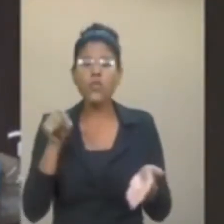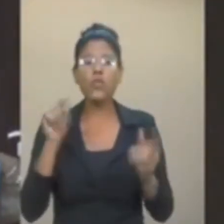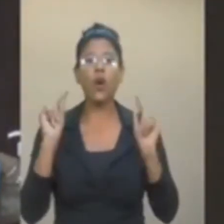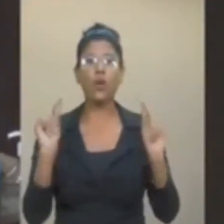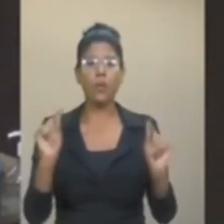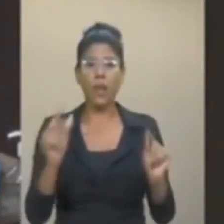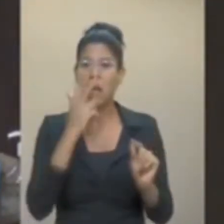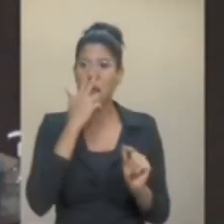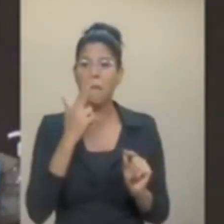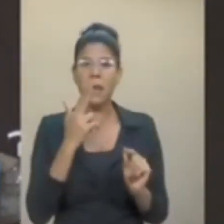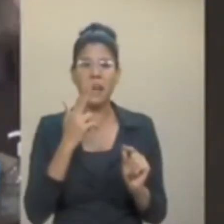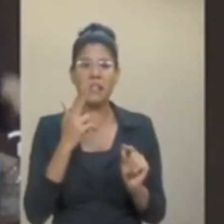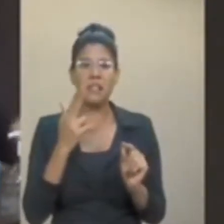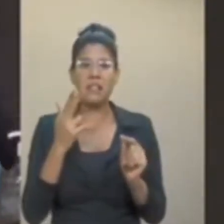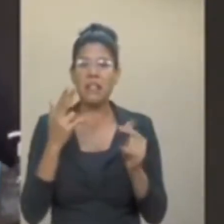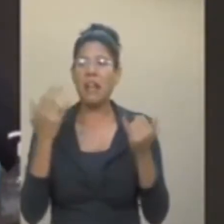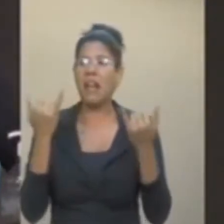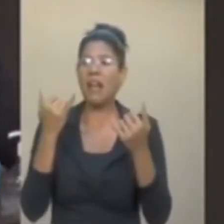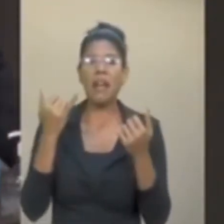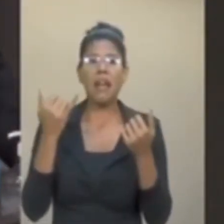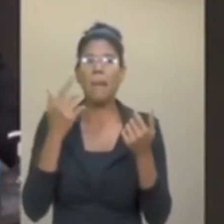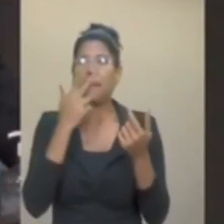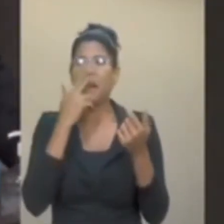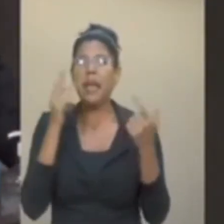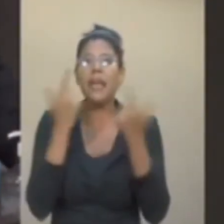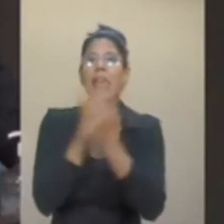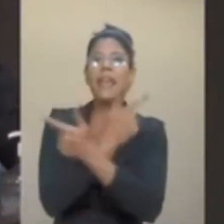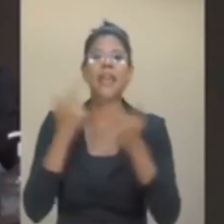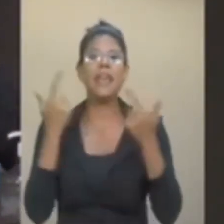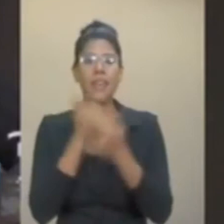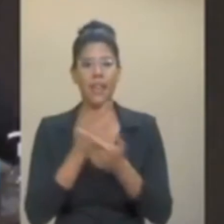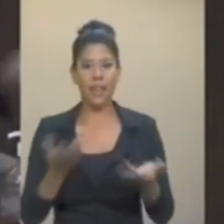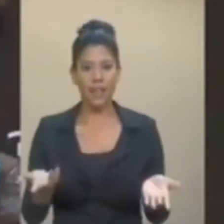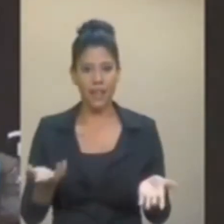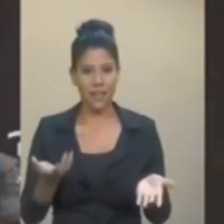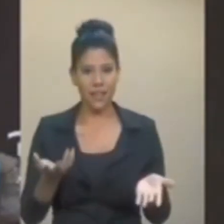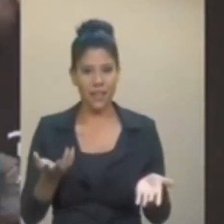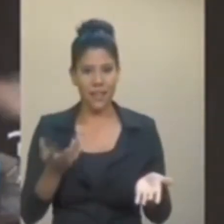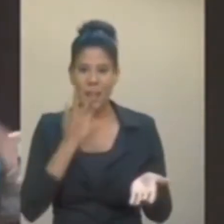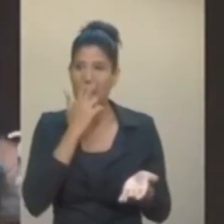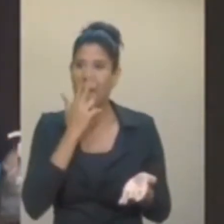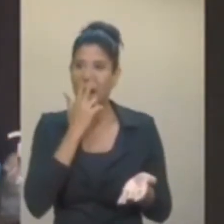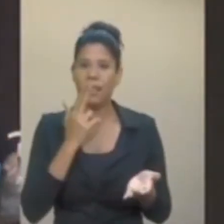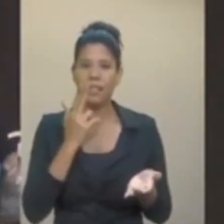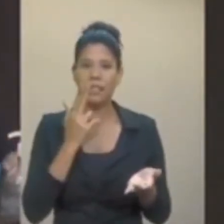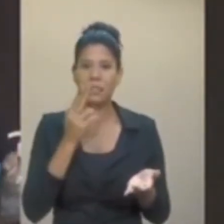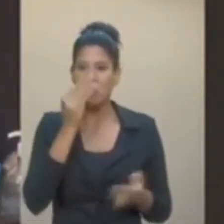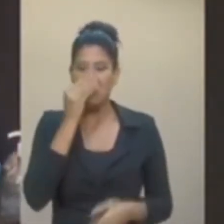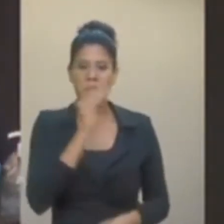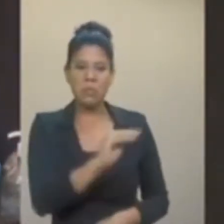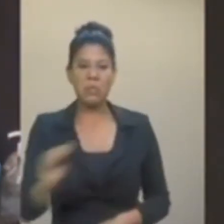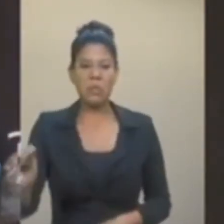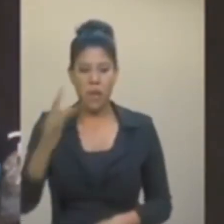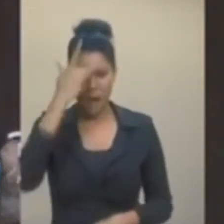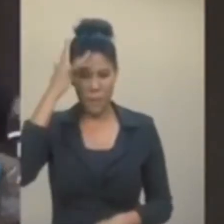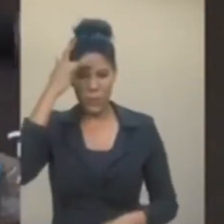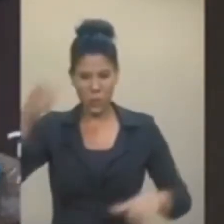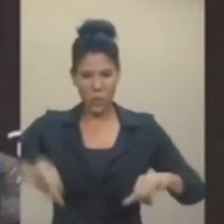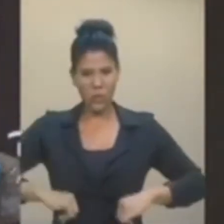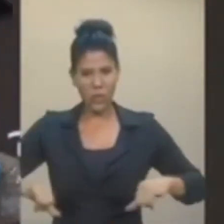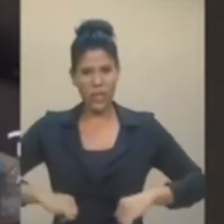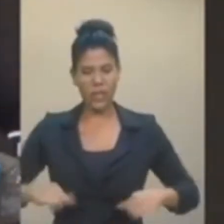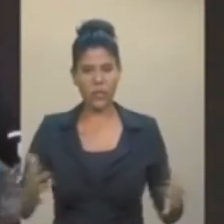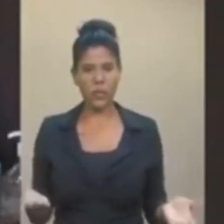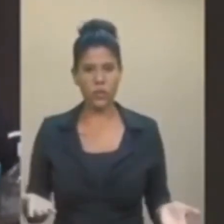desdenha dessa fome. Ao contrário, a agenda econômica é uma agenda de dilapidação do patrimônio público.